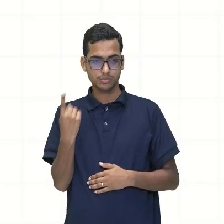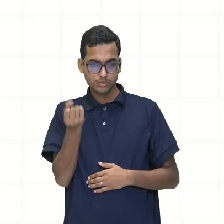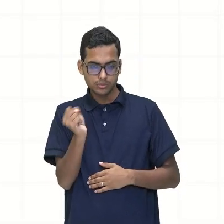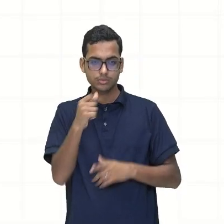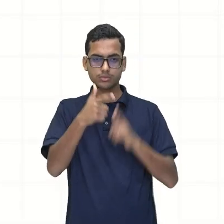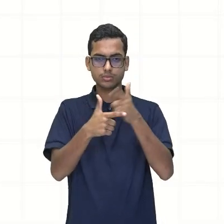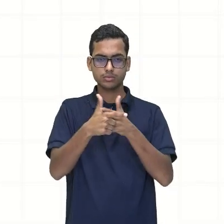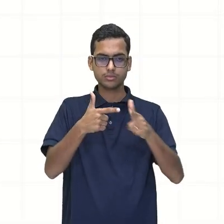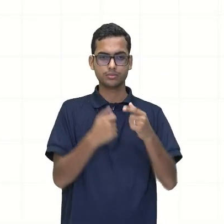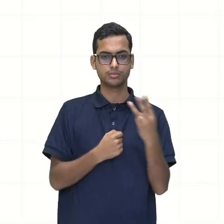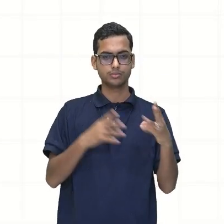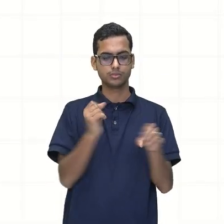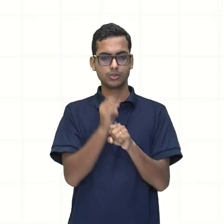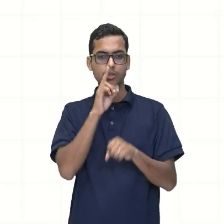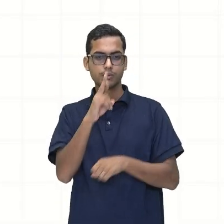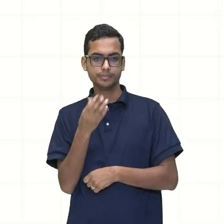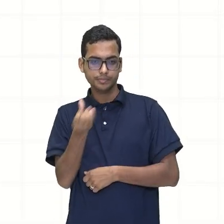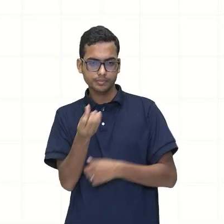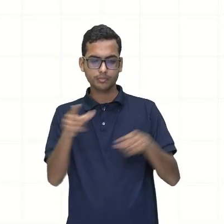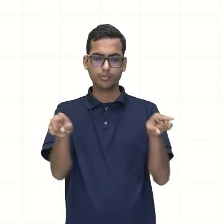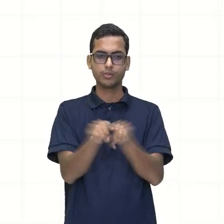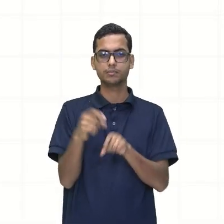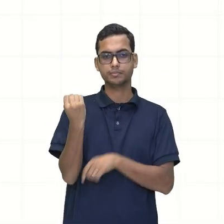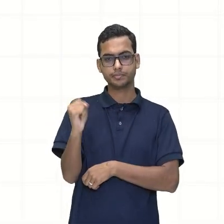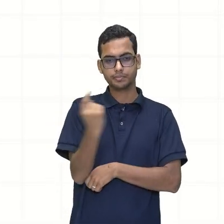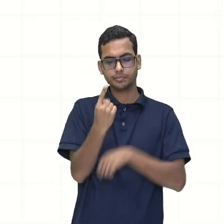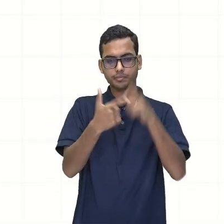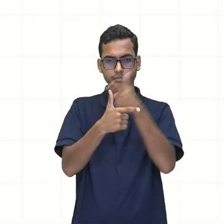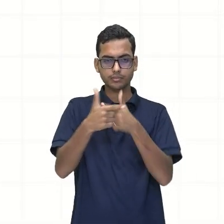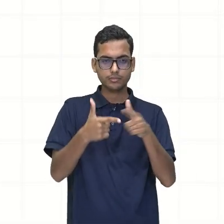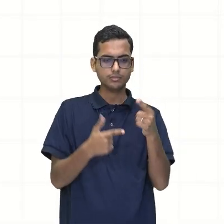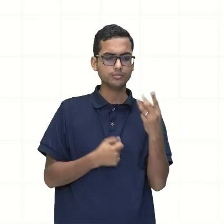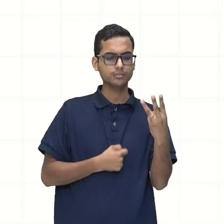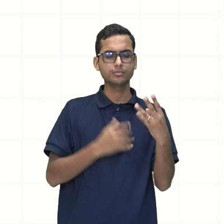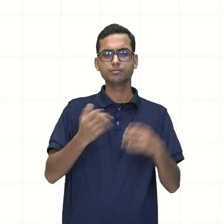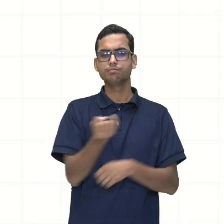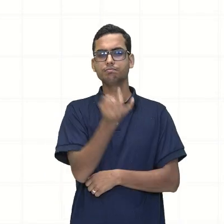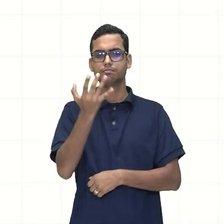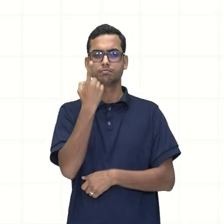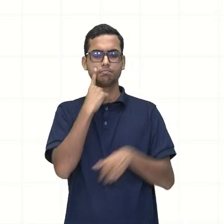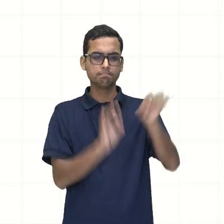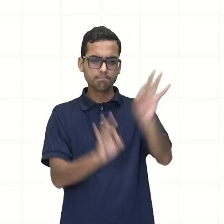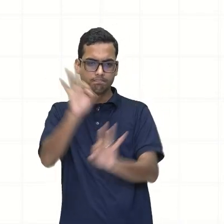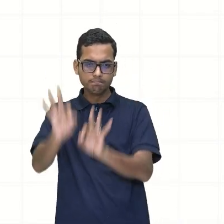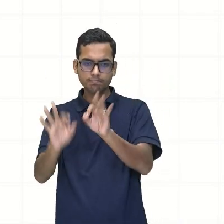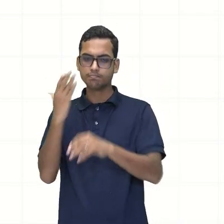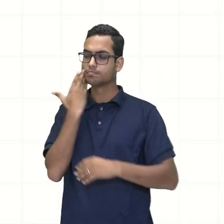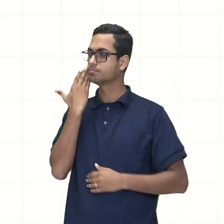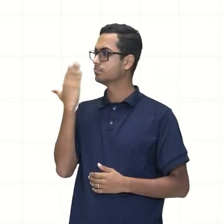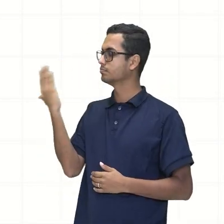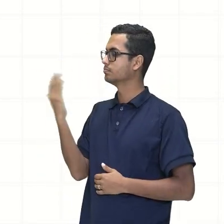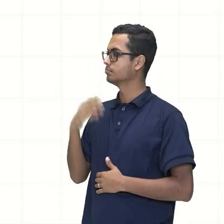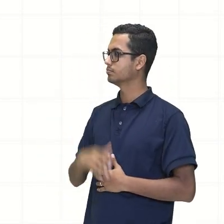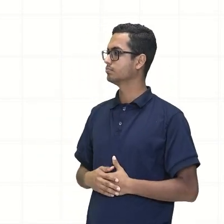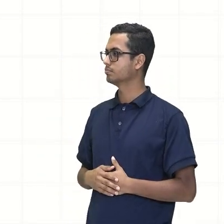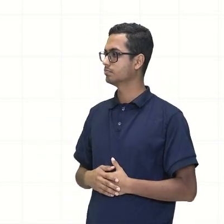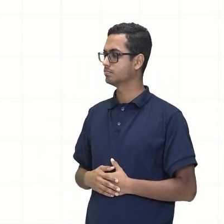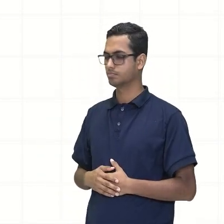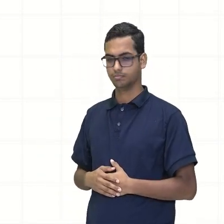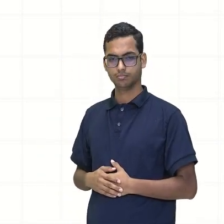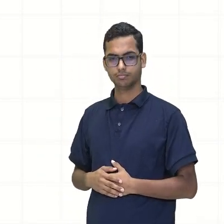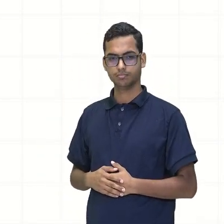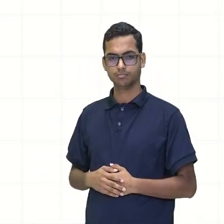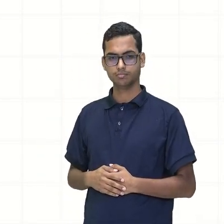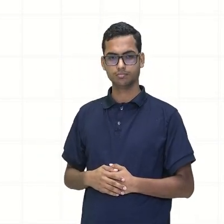dá 2, 2 vezes 3, 6. Até chegar no 8, sobram 2, baixo o número 1. 21 dividido